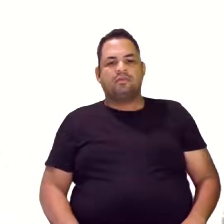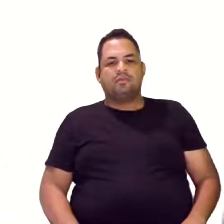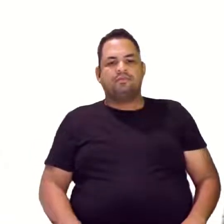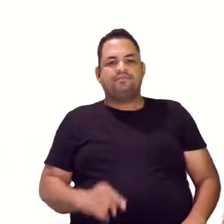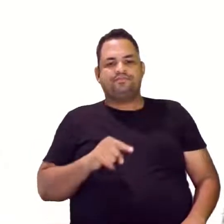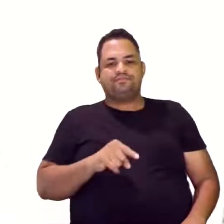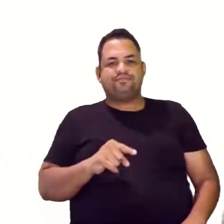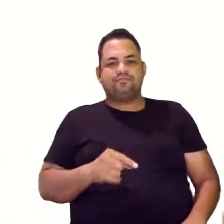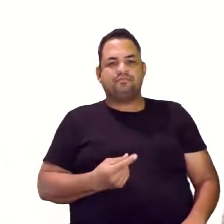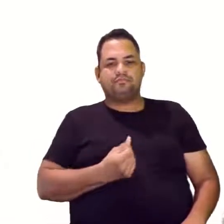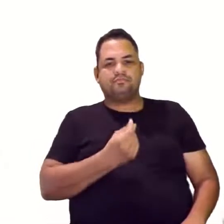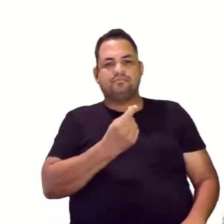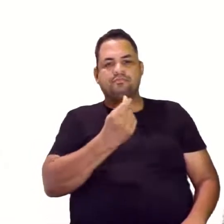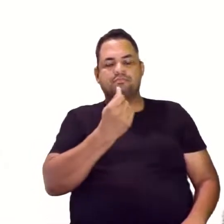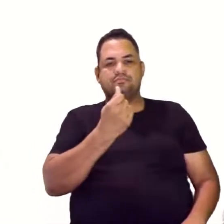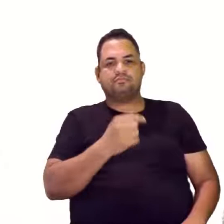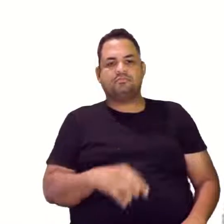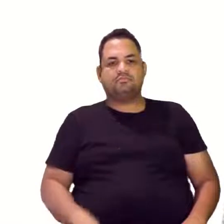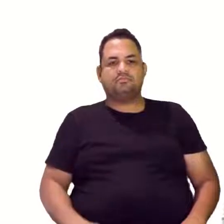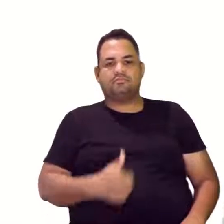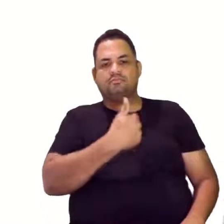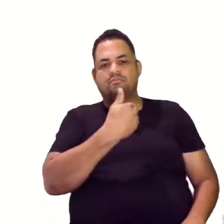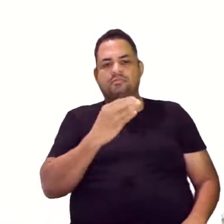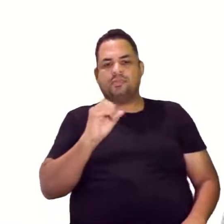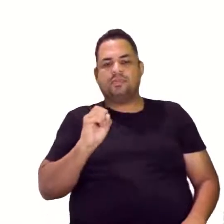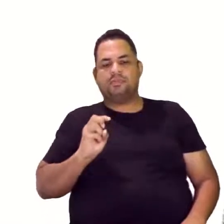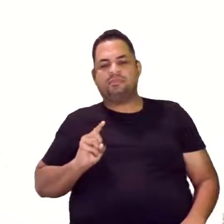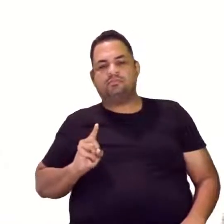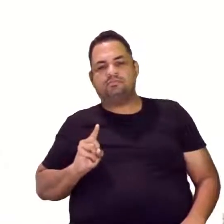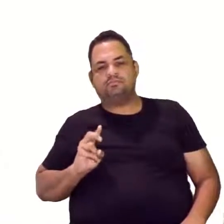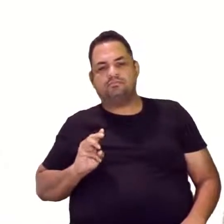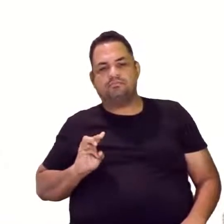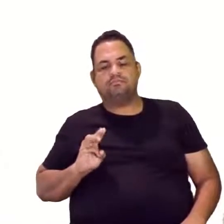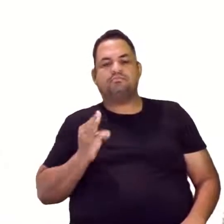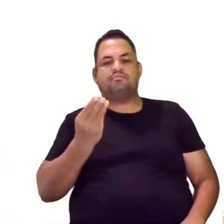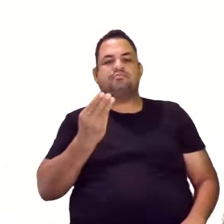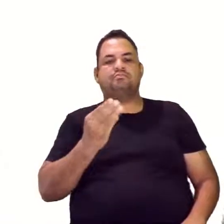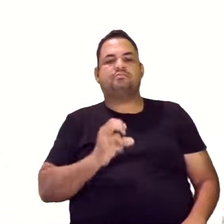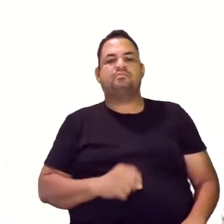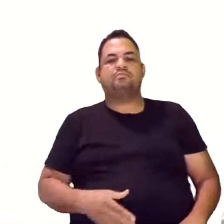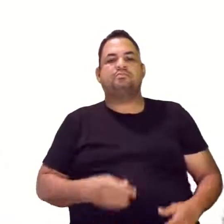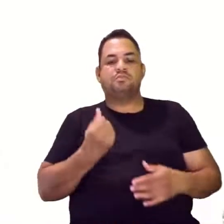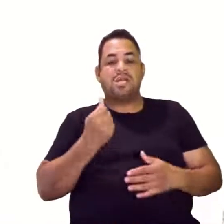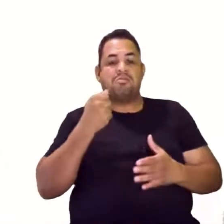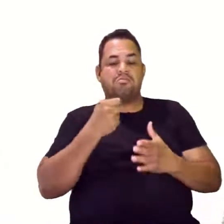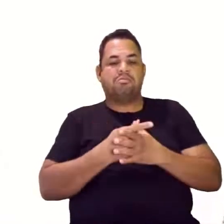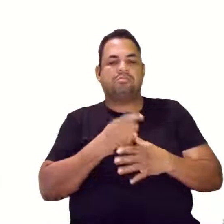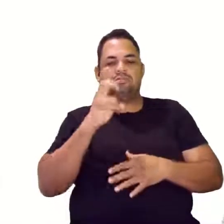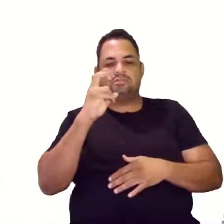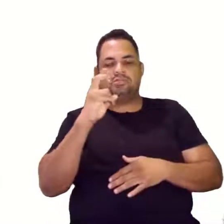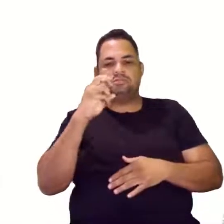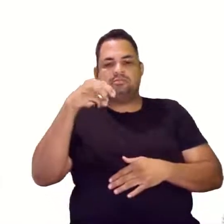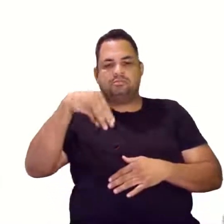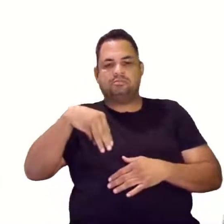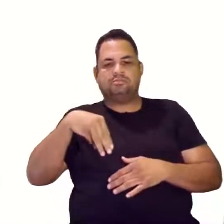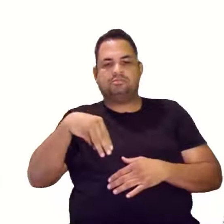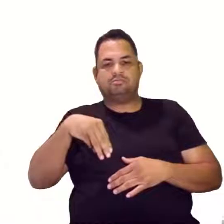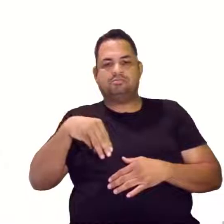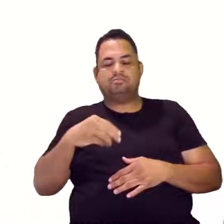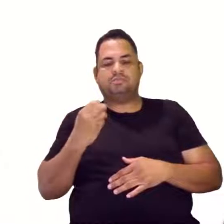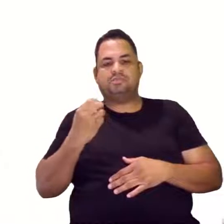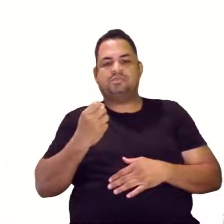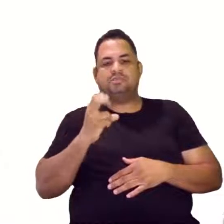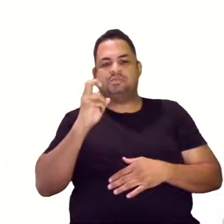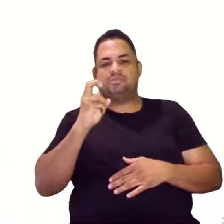janeiro, receita 10 milhões, despesas 5 milhões. A diferença foi? 5 milhões.